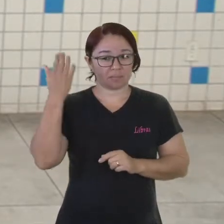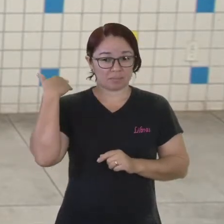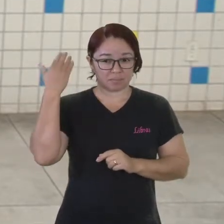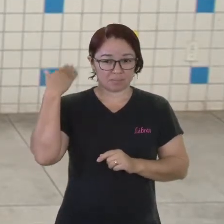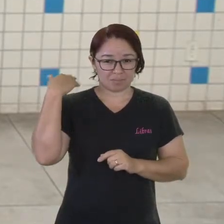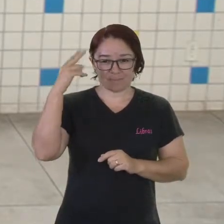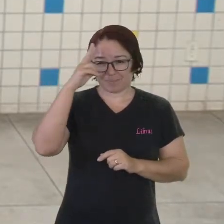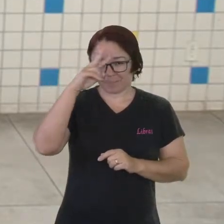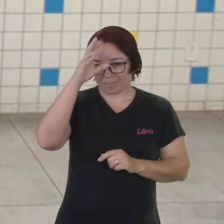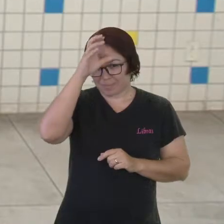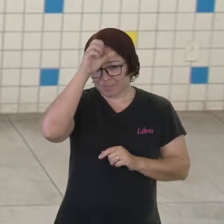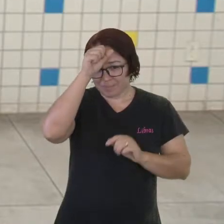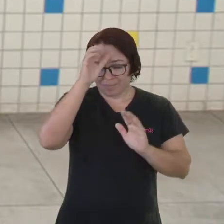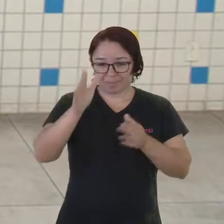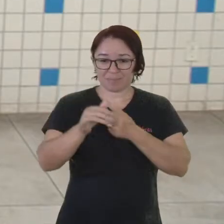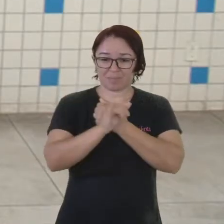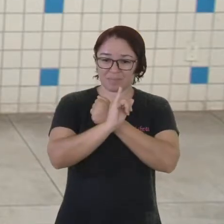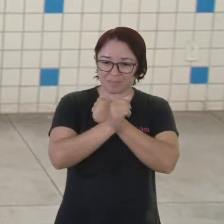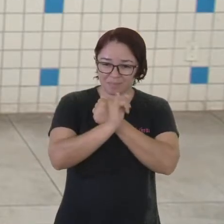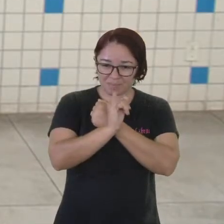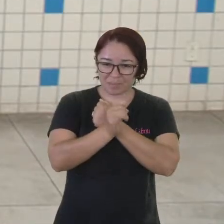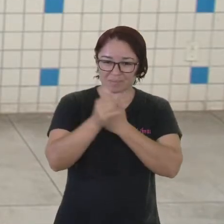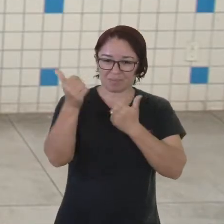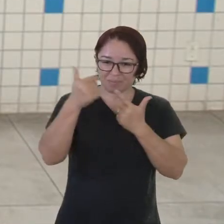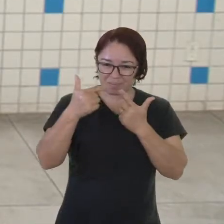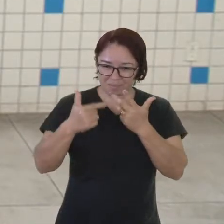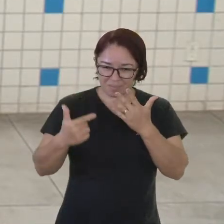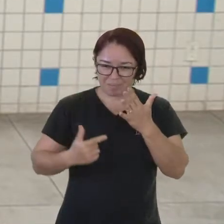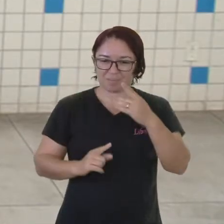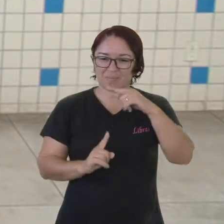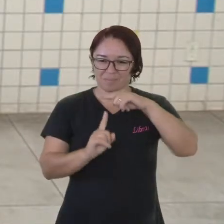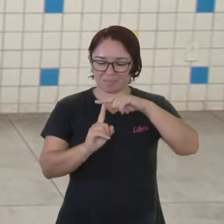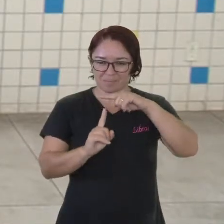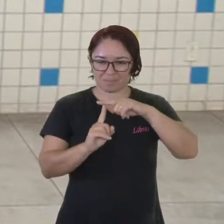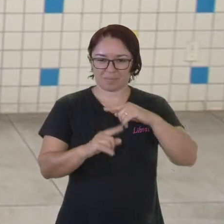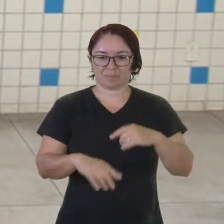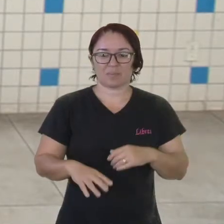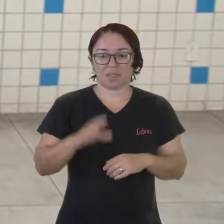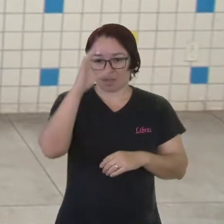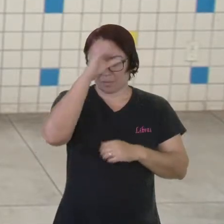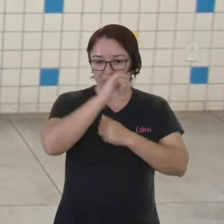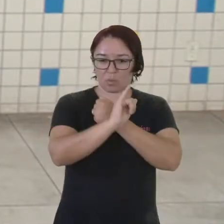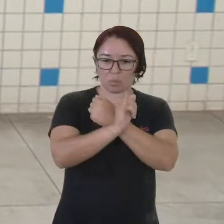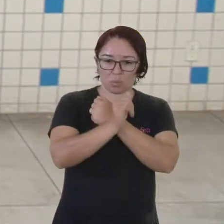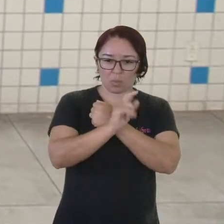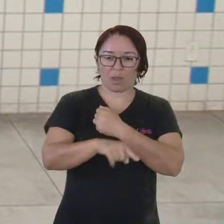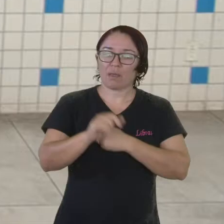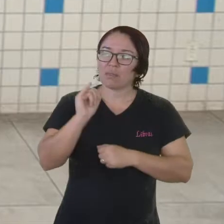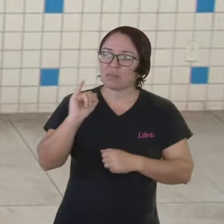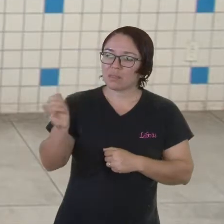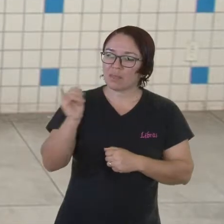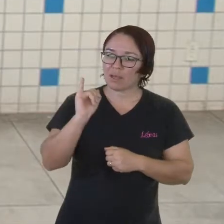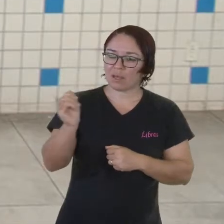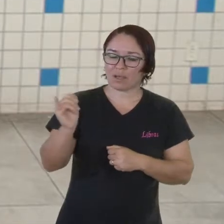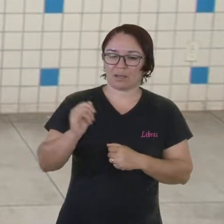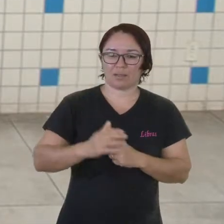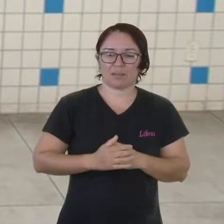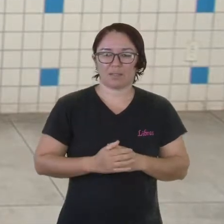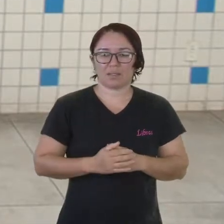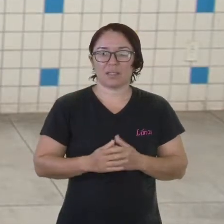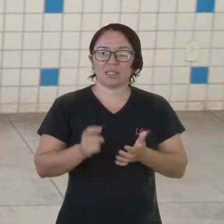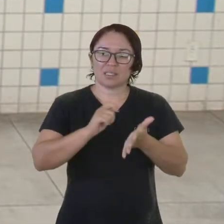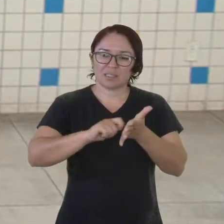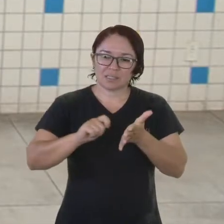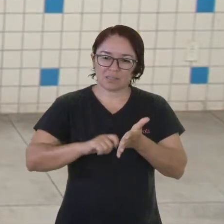que existem. Vimos que ele é um texto narrativo, certo? E ele é escrito principalmente para jornais